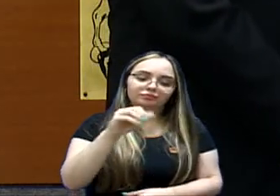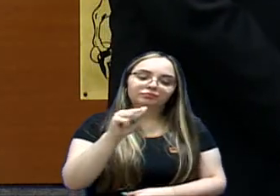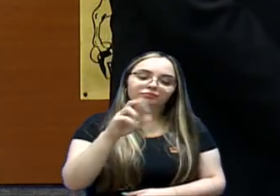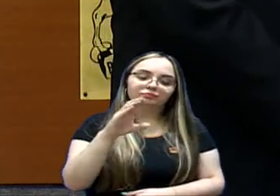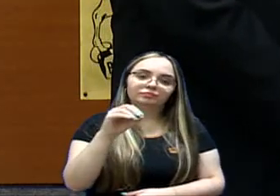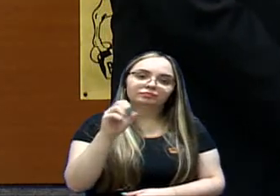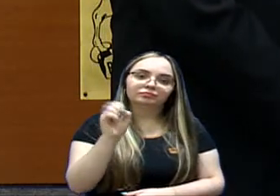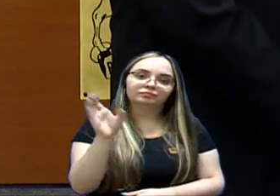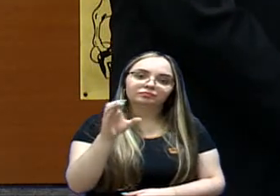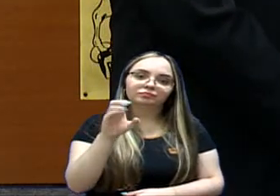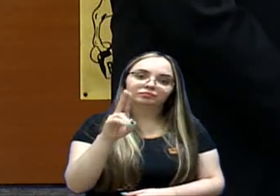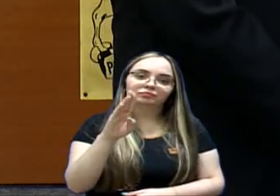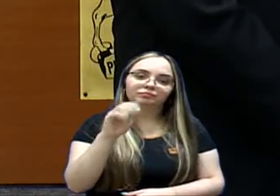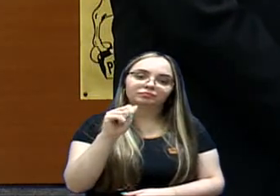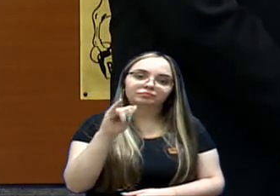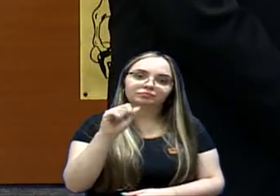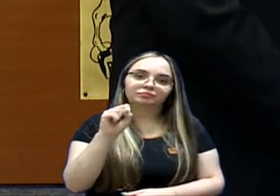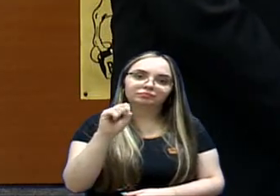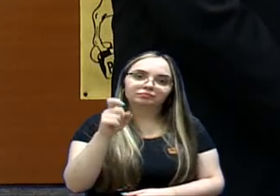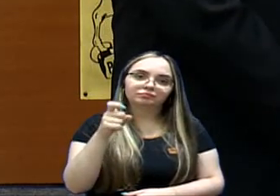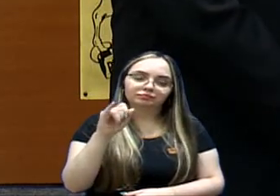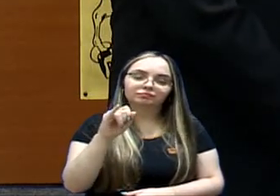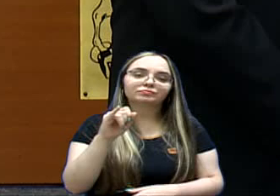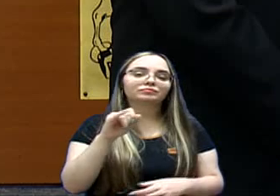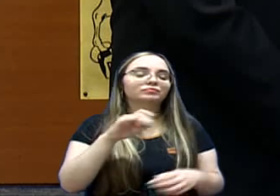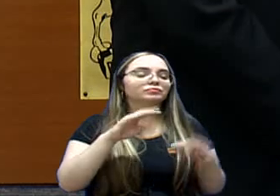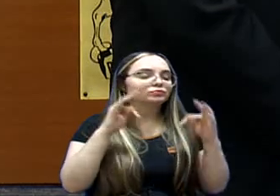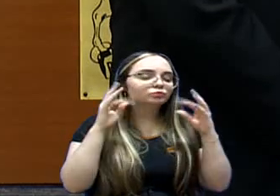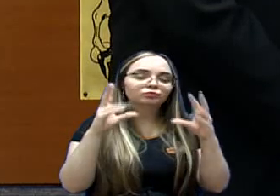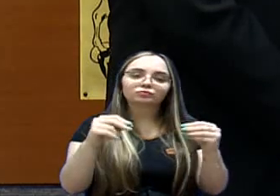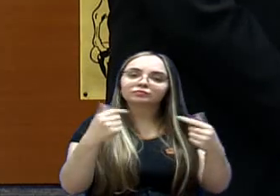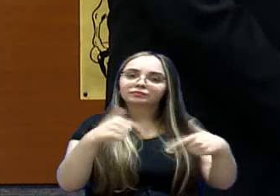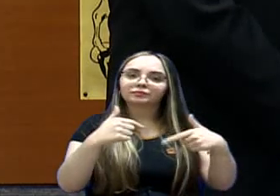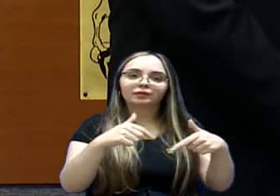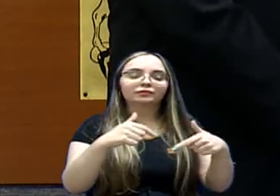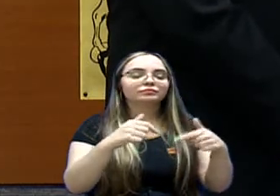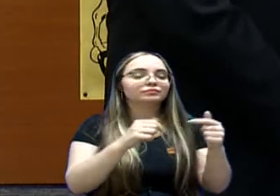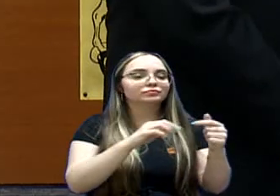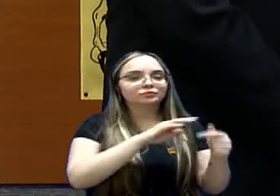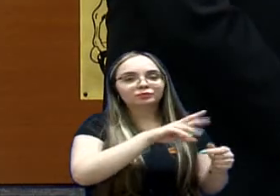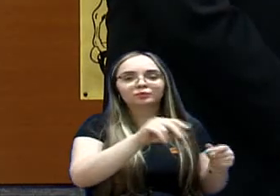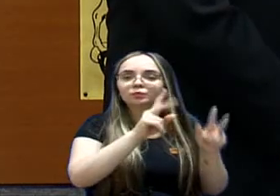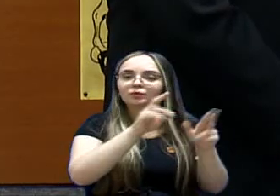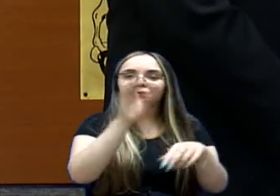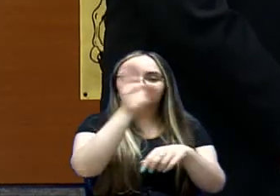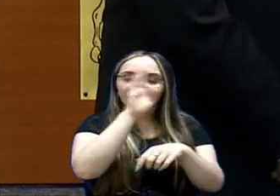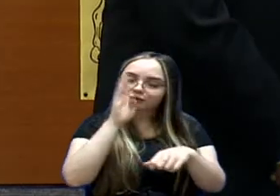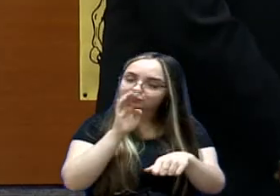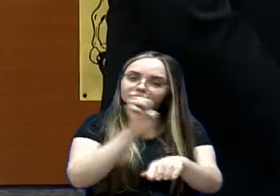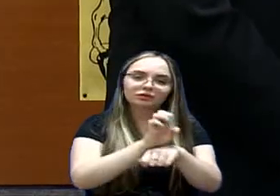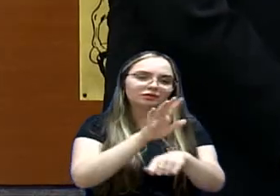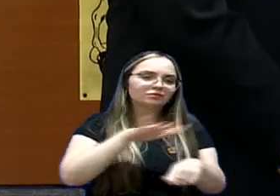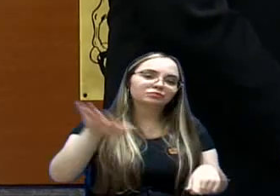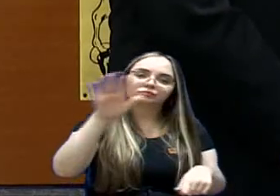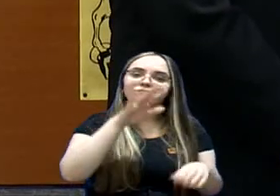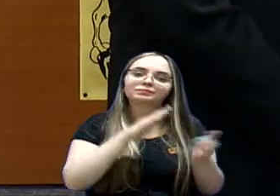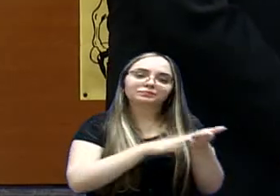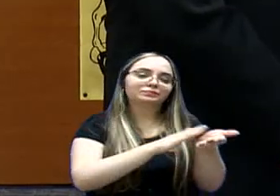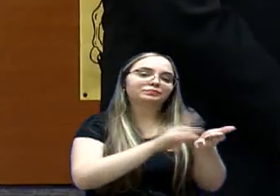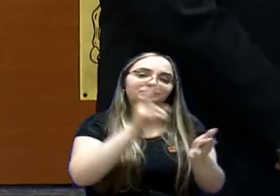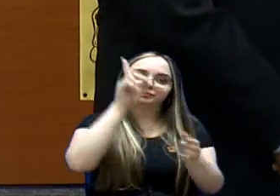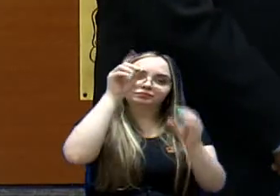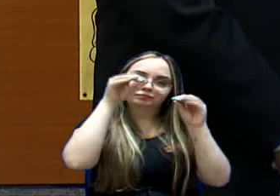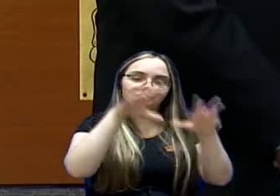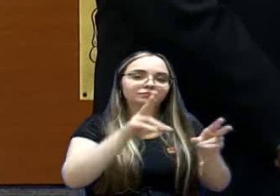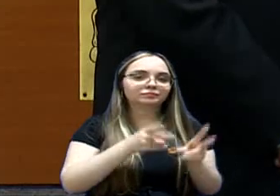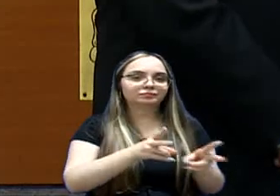Mirai, eu parabenizo aí todos os optometristas de Sorocaba, do estado de São Paulo e do Brasil, tá? Parabéns, que Deus continue abençoando